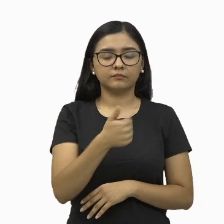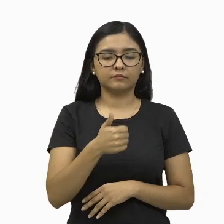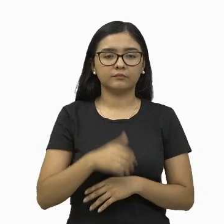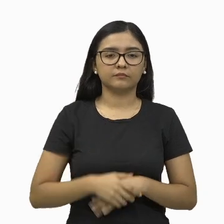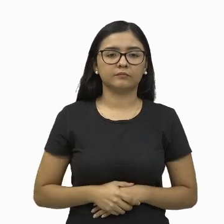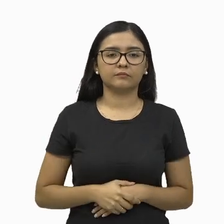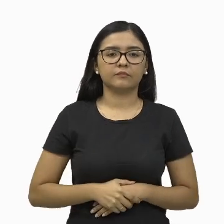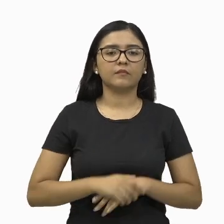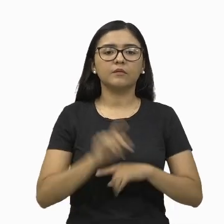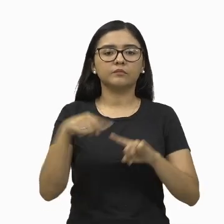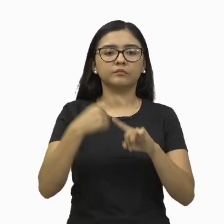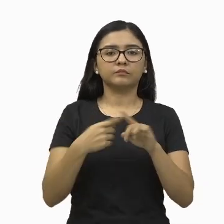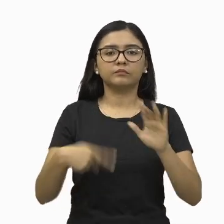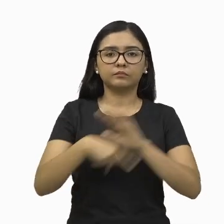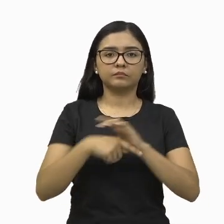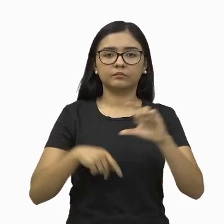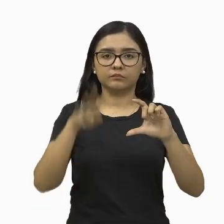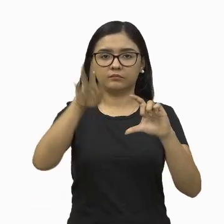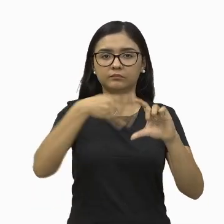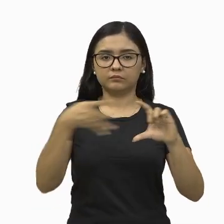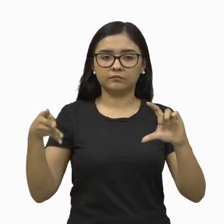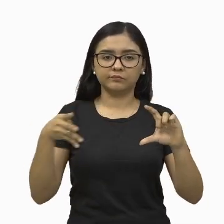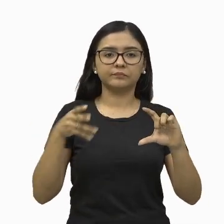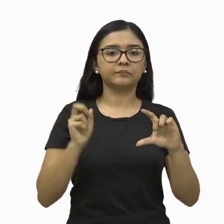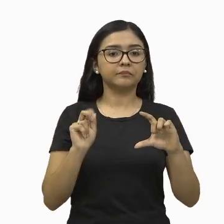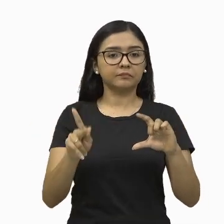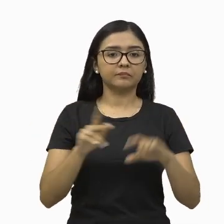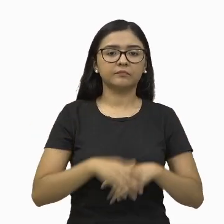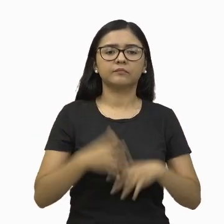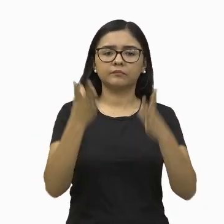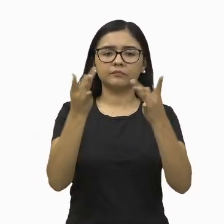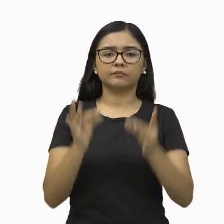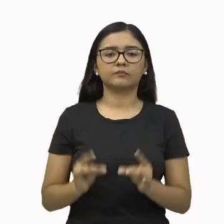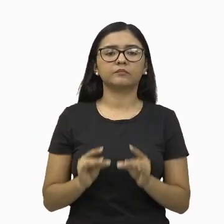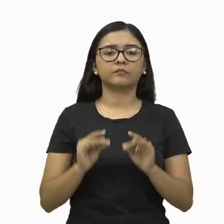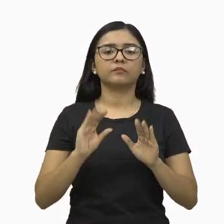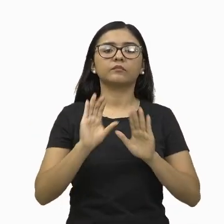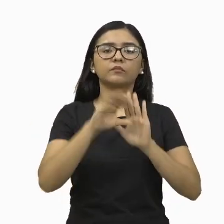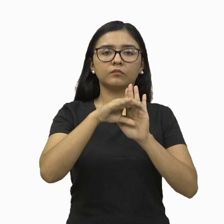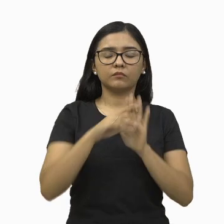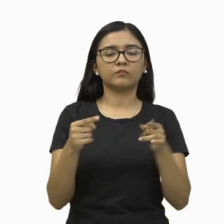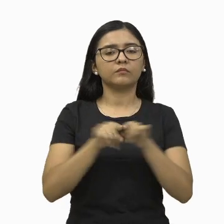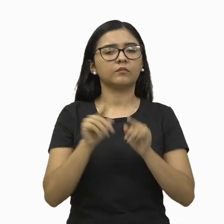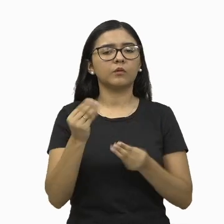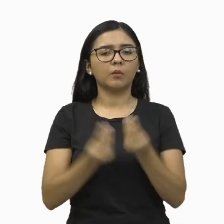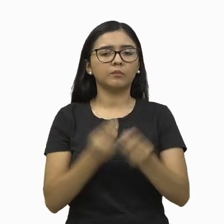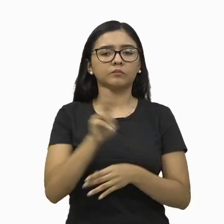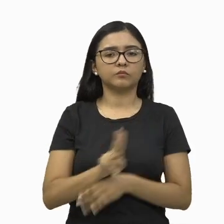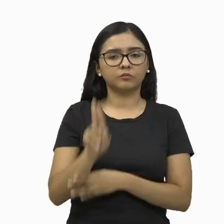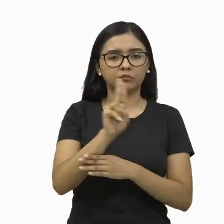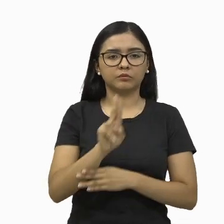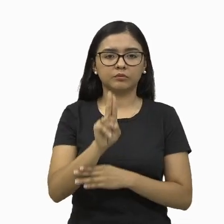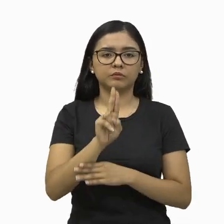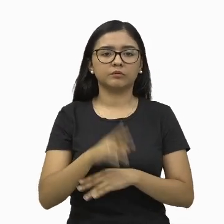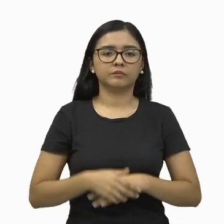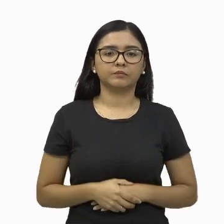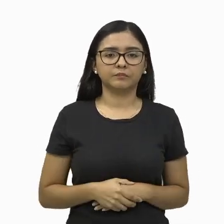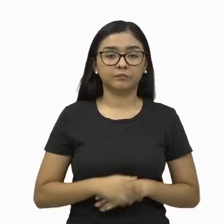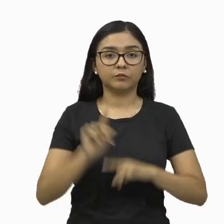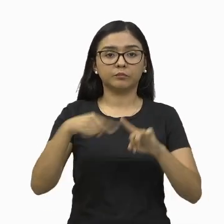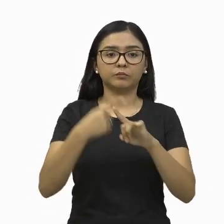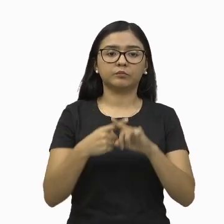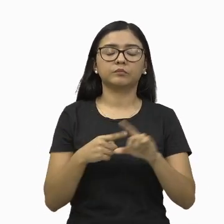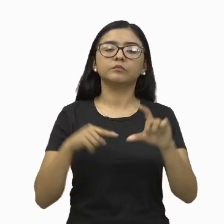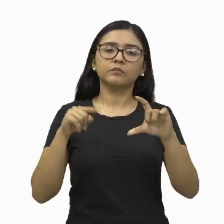a multiplicação de matrizes, tá? O detalhamento são os conceitos e aplicações de multiplicação